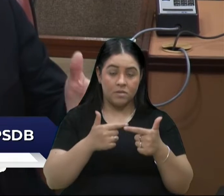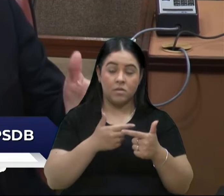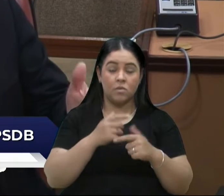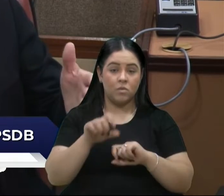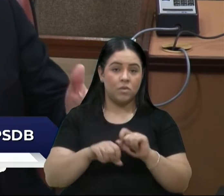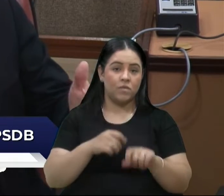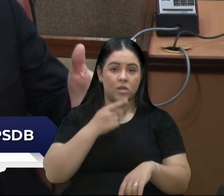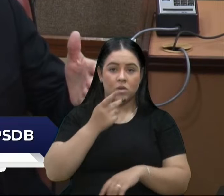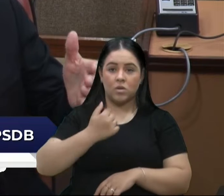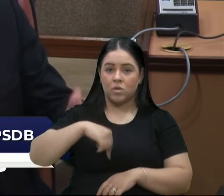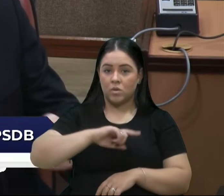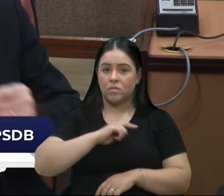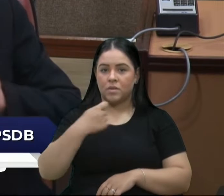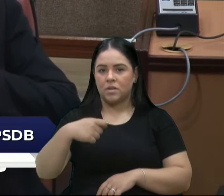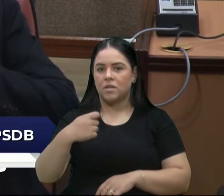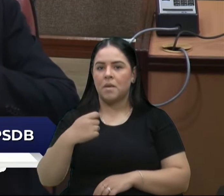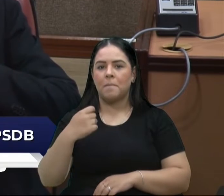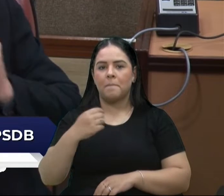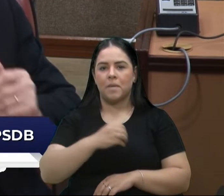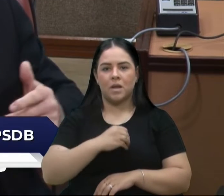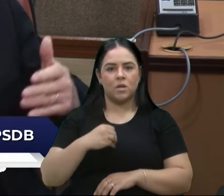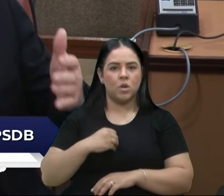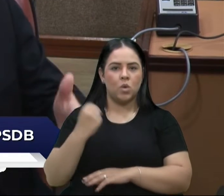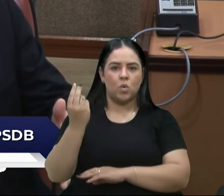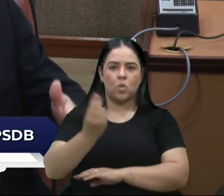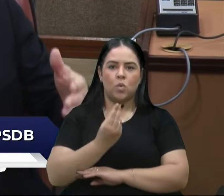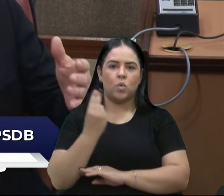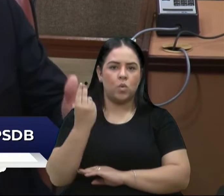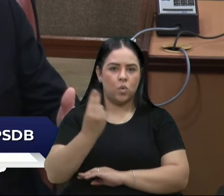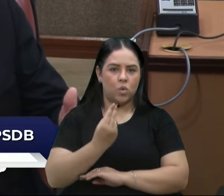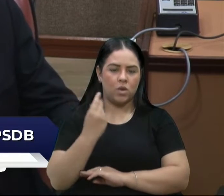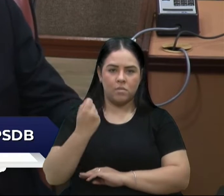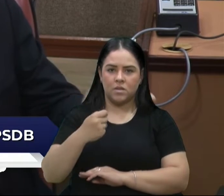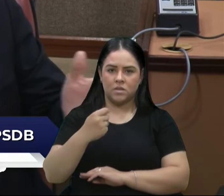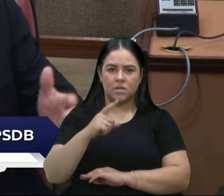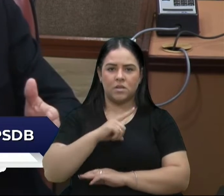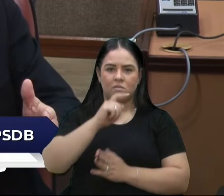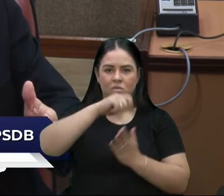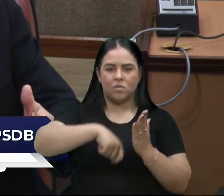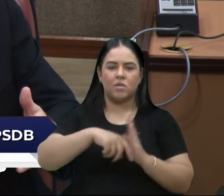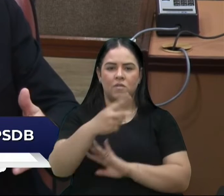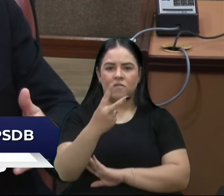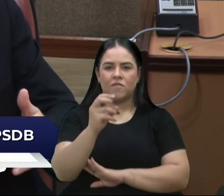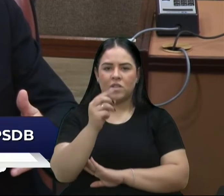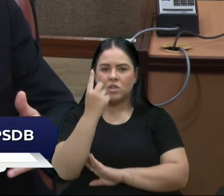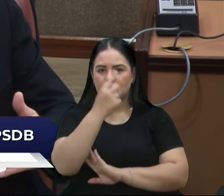dito, nós precisamos médicos urgentes. Precisamos que o concurso para 20 horas, que